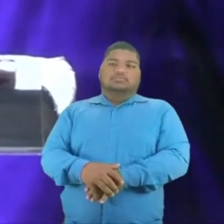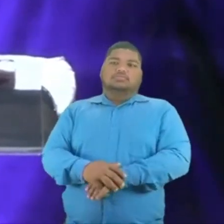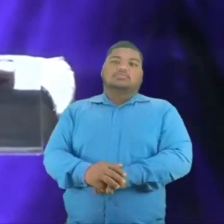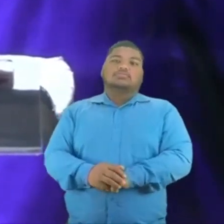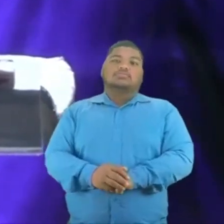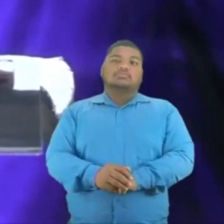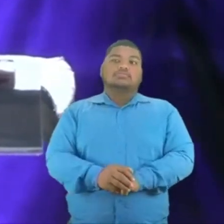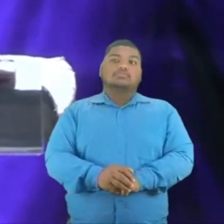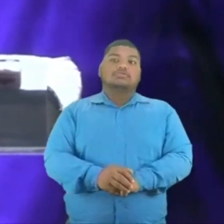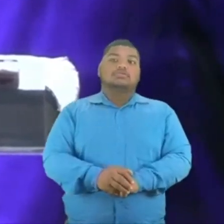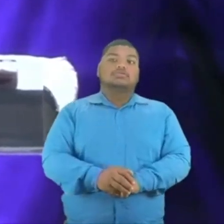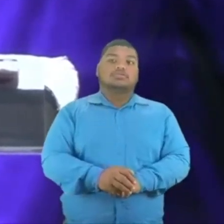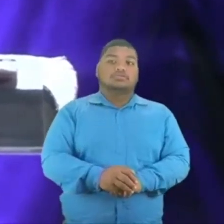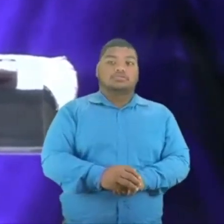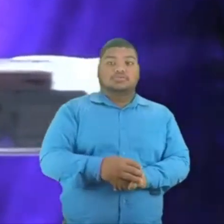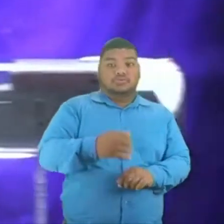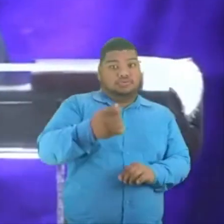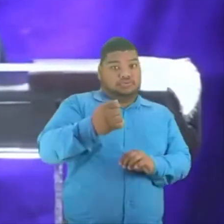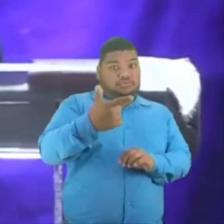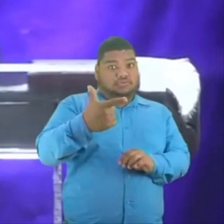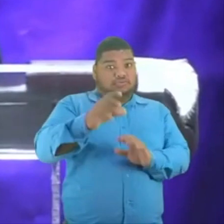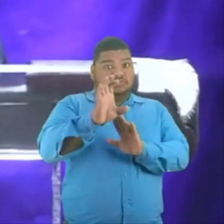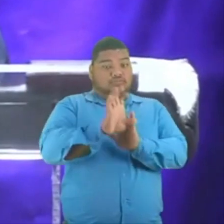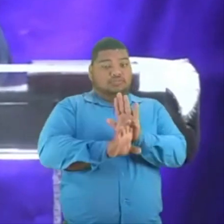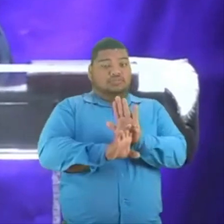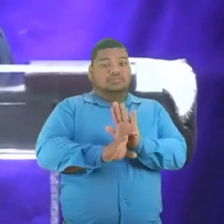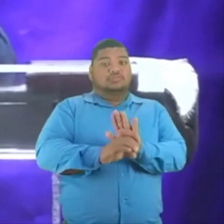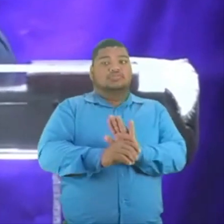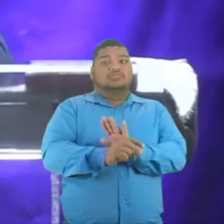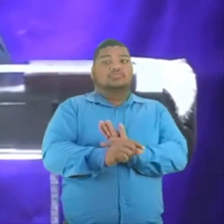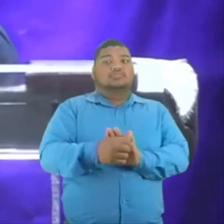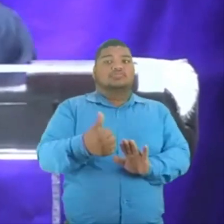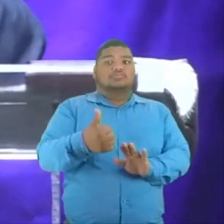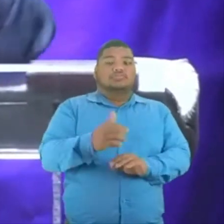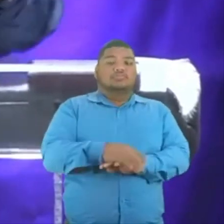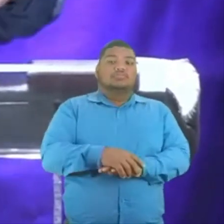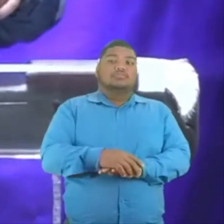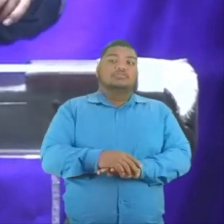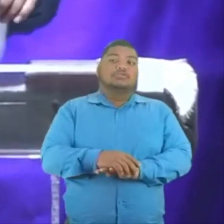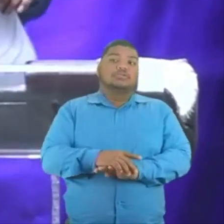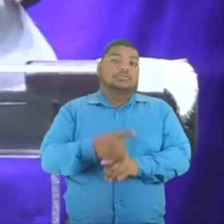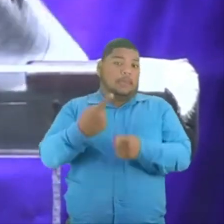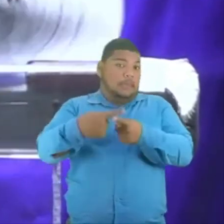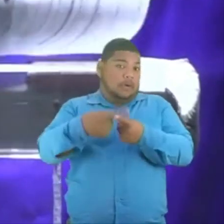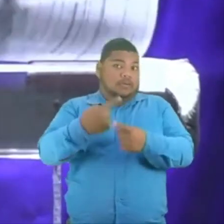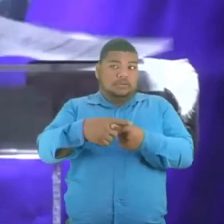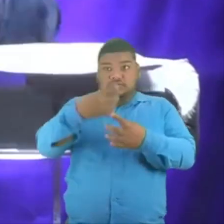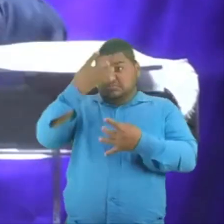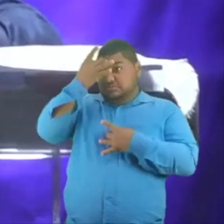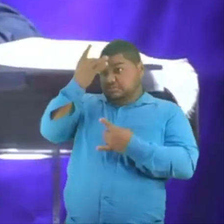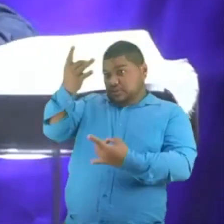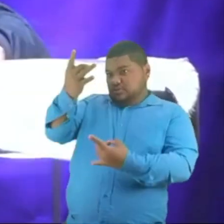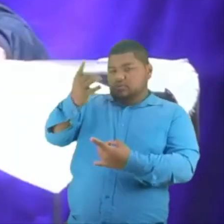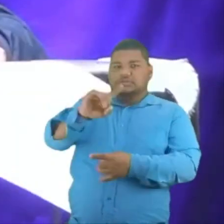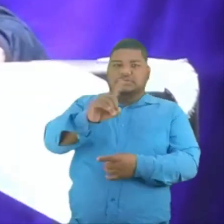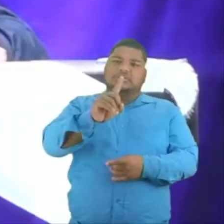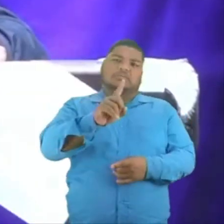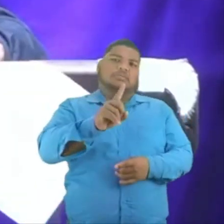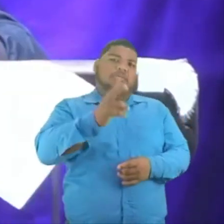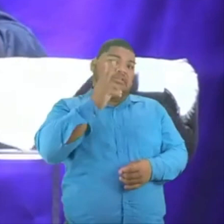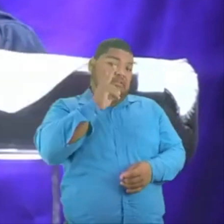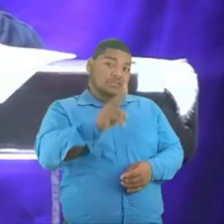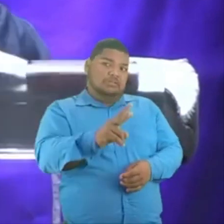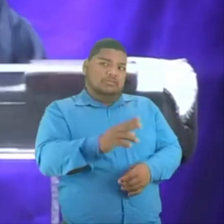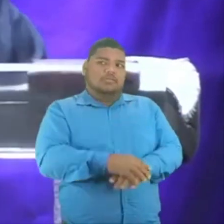2 Coríntios capítulo 5, verso 7. Porque vivemos por fé e não pelo que vemos. É por